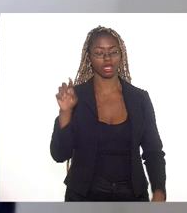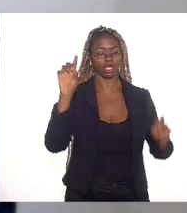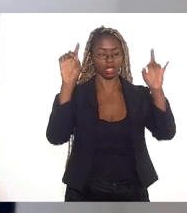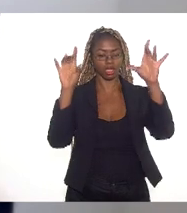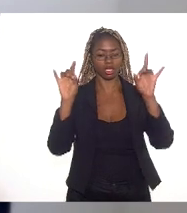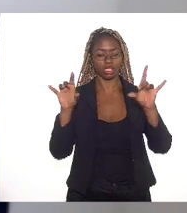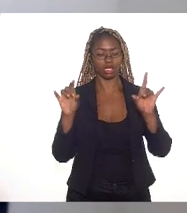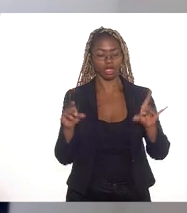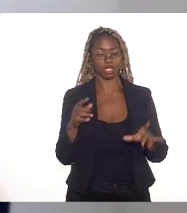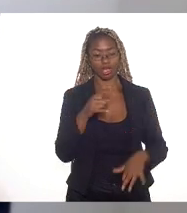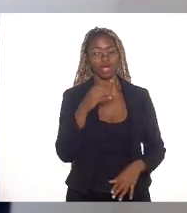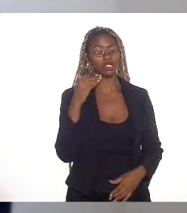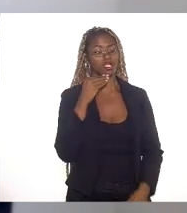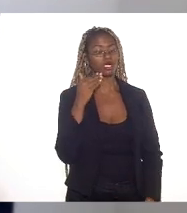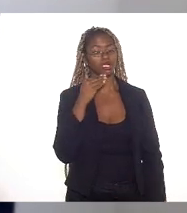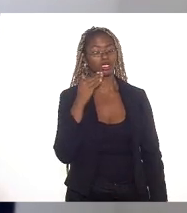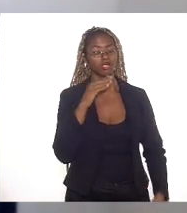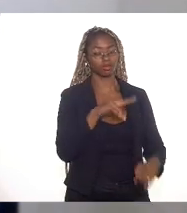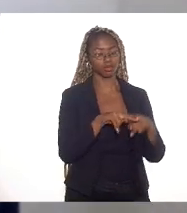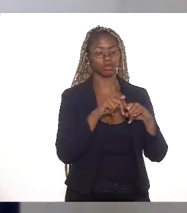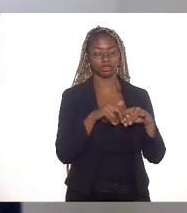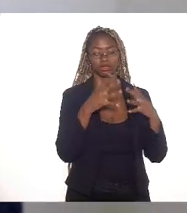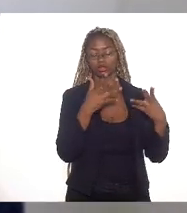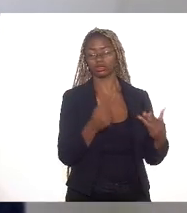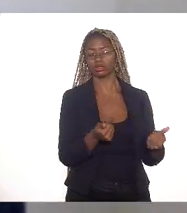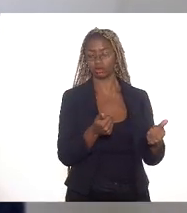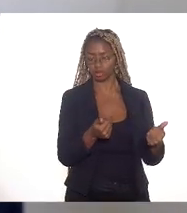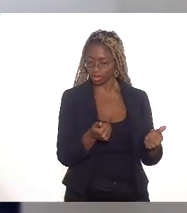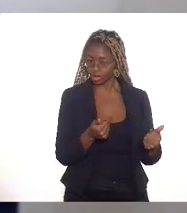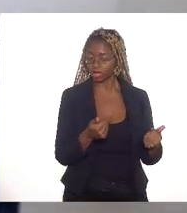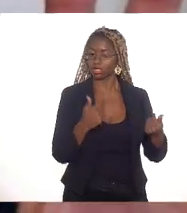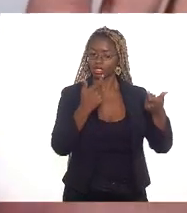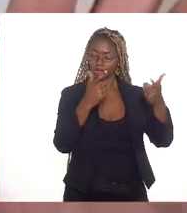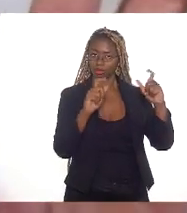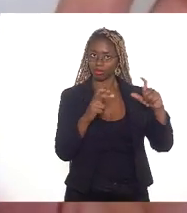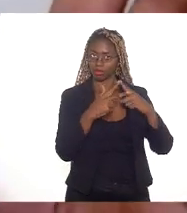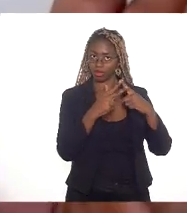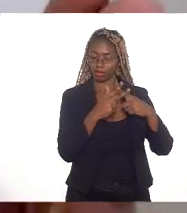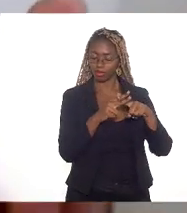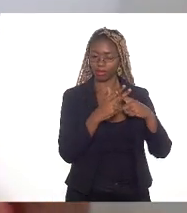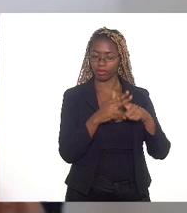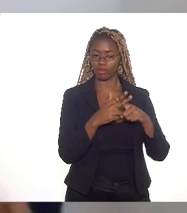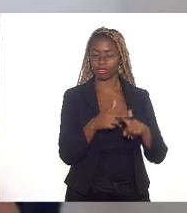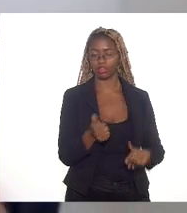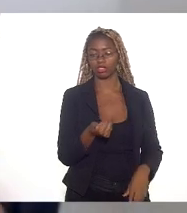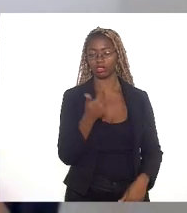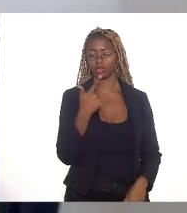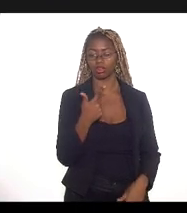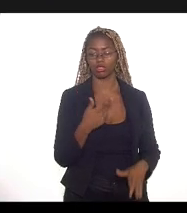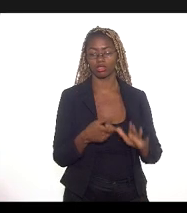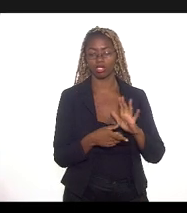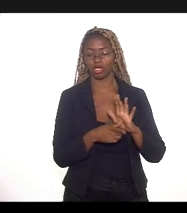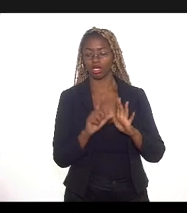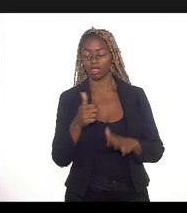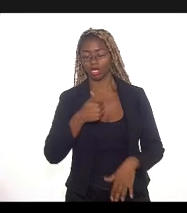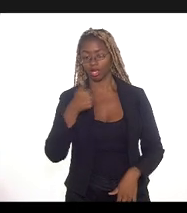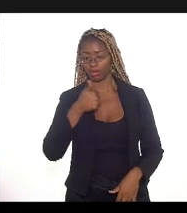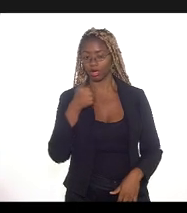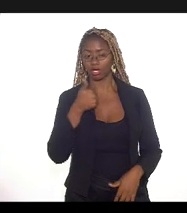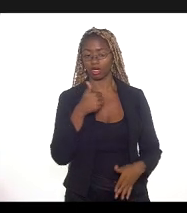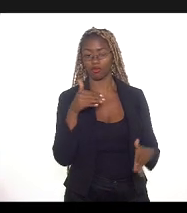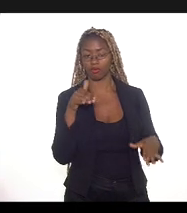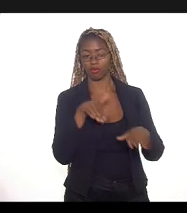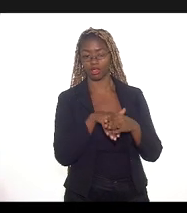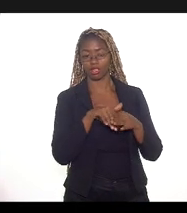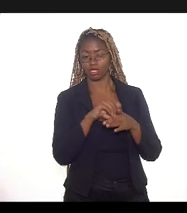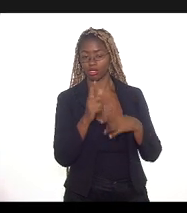prejudicados porque acatou a consubimento da emenda 12. Antes de irmos à votação, deputado